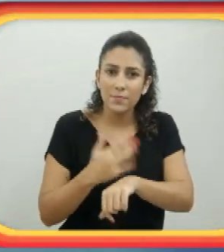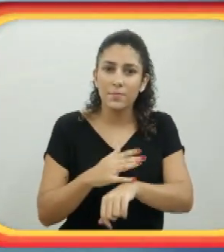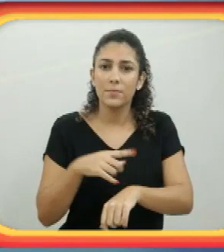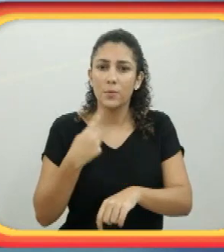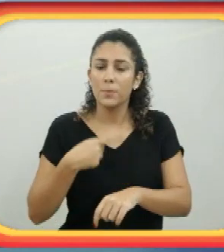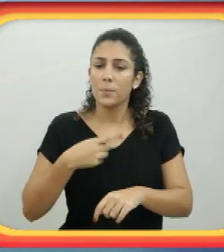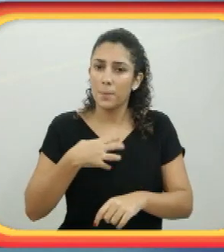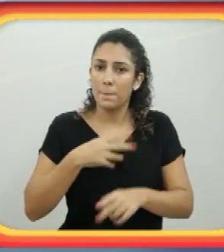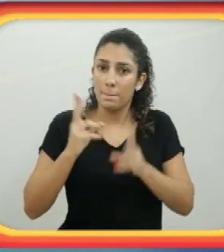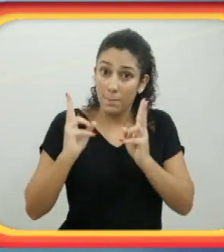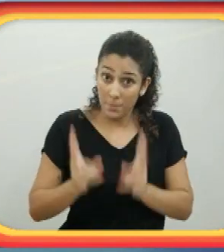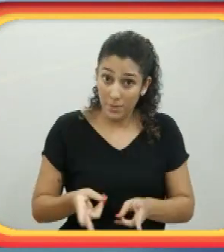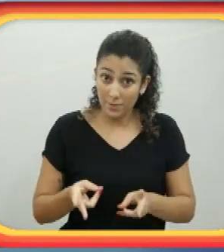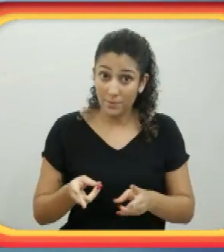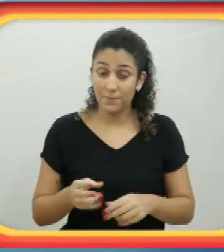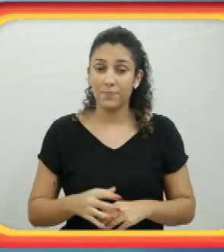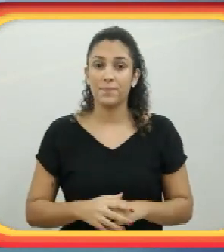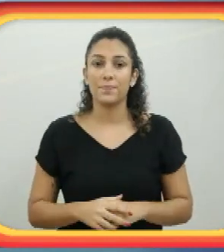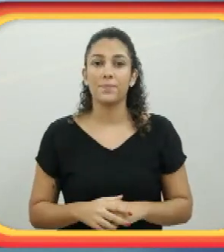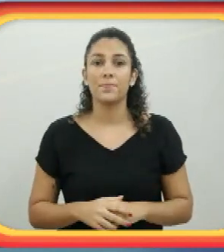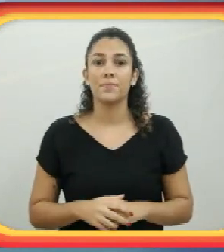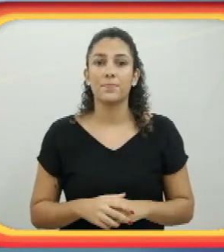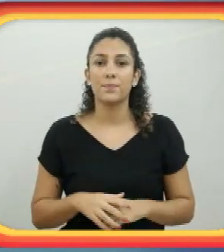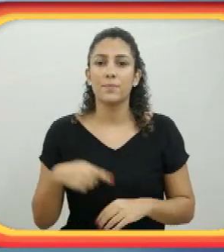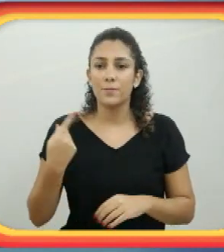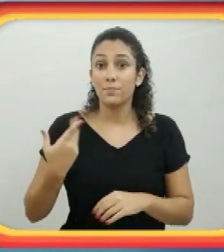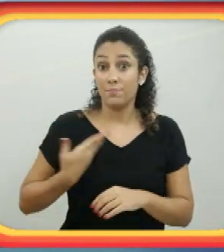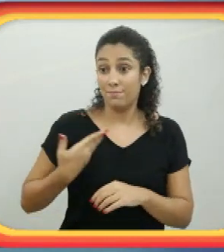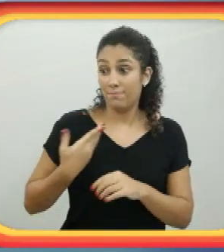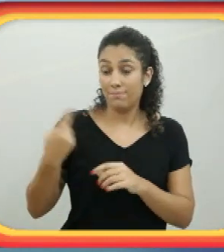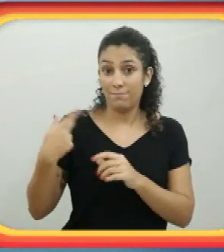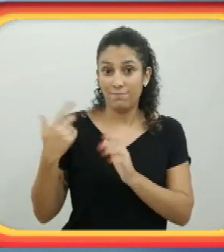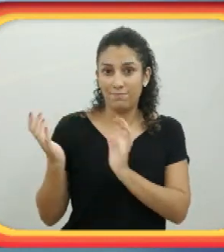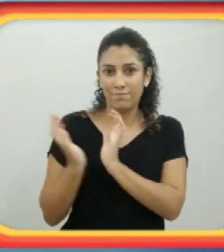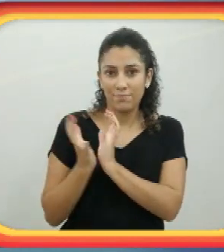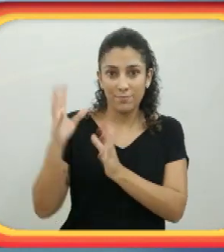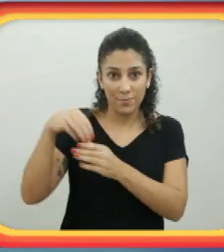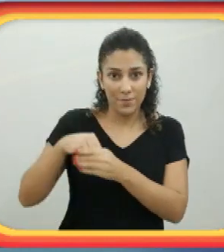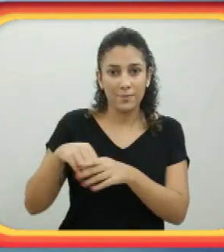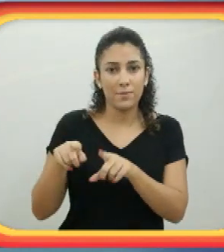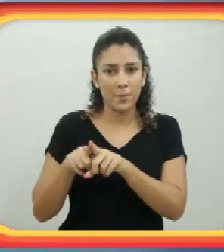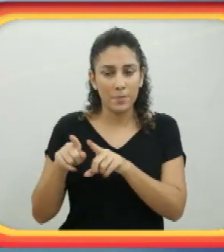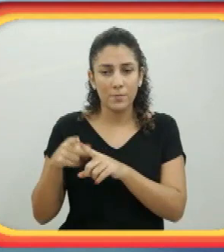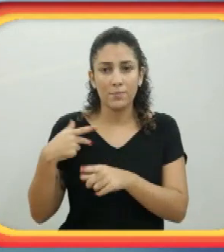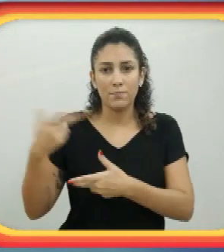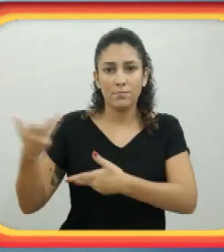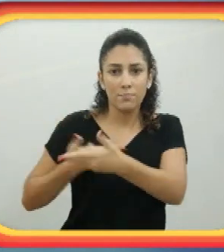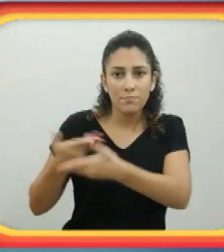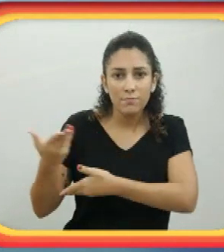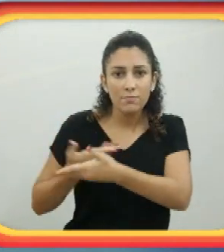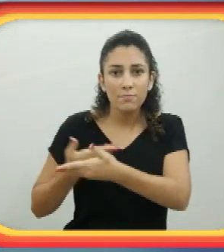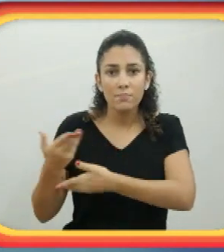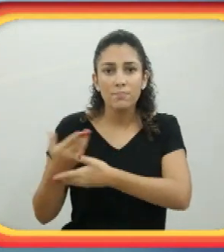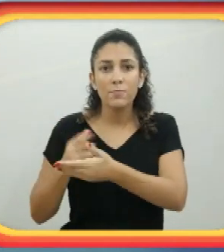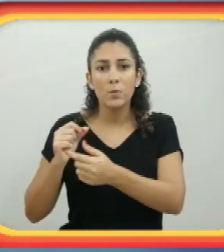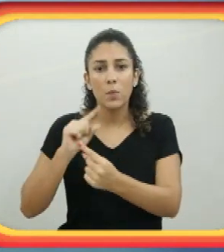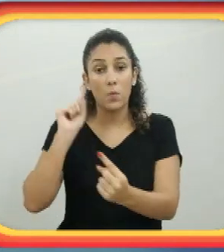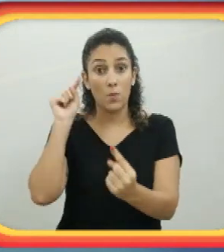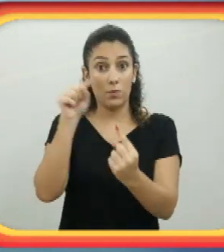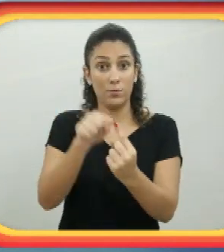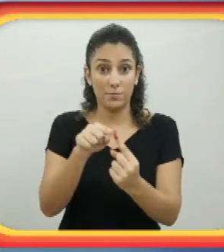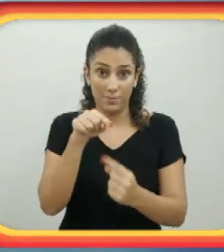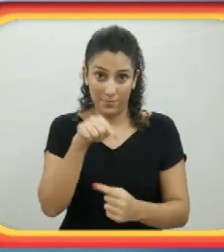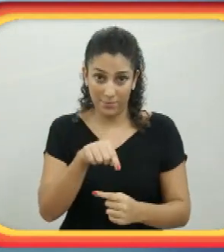A gente sempre tem dentro de nós mesmo a vontade de treinar, a vontade de estar